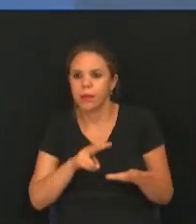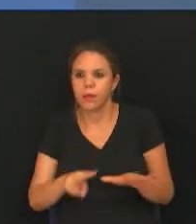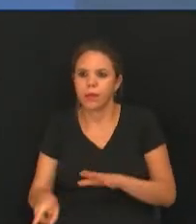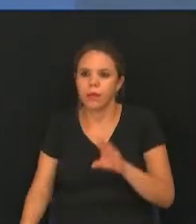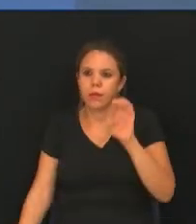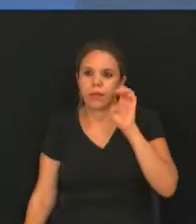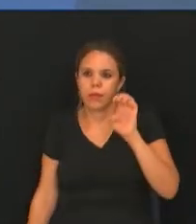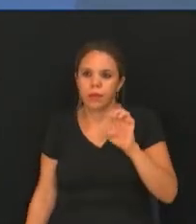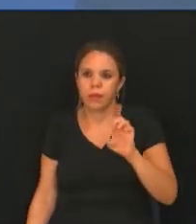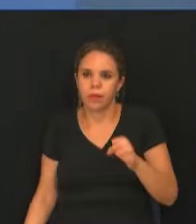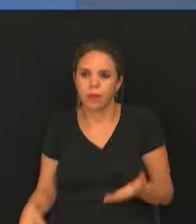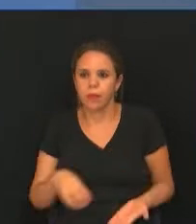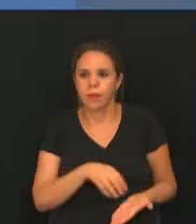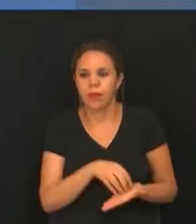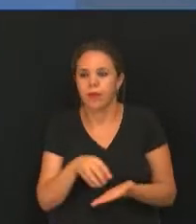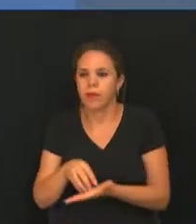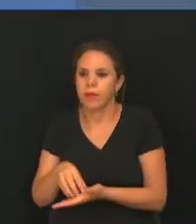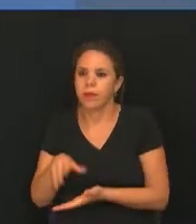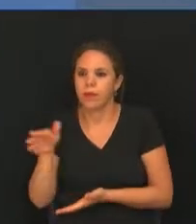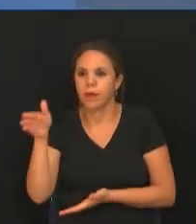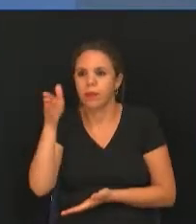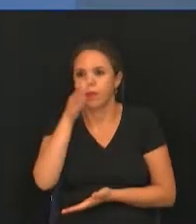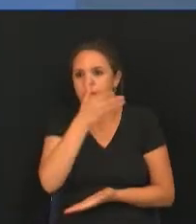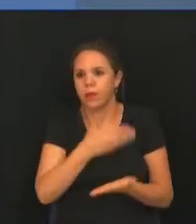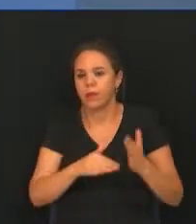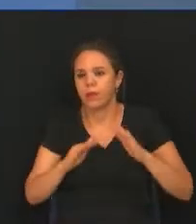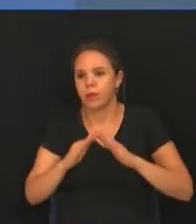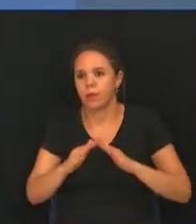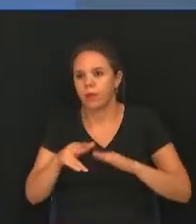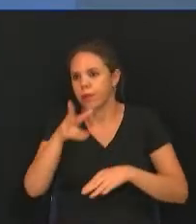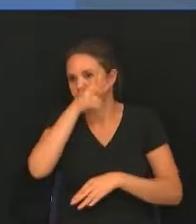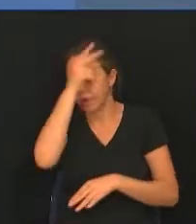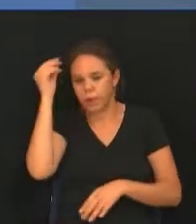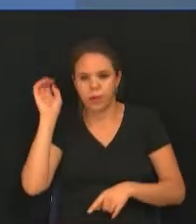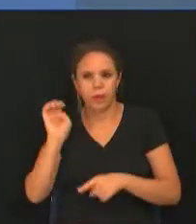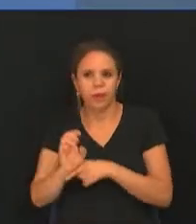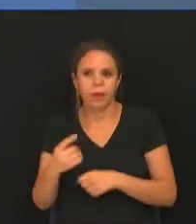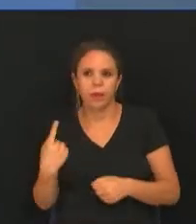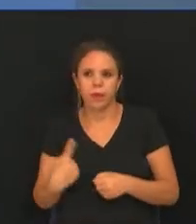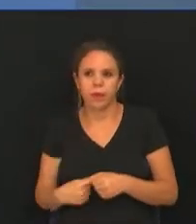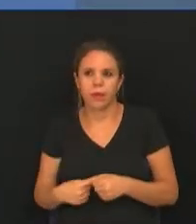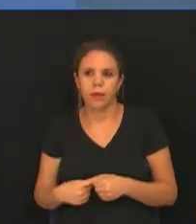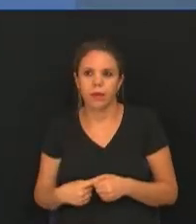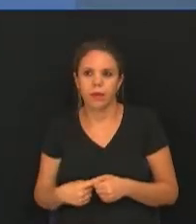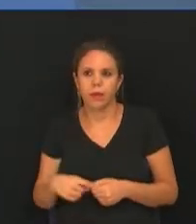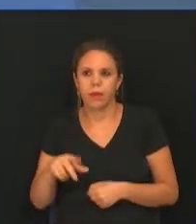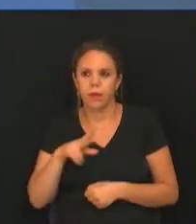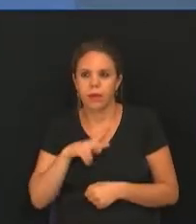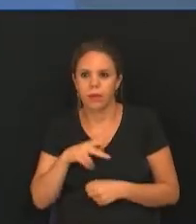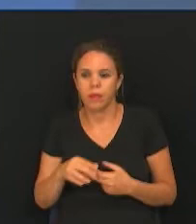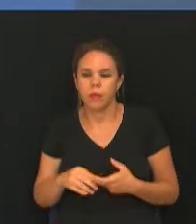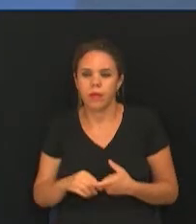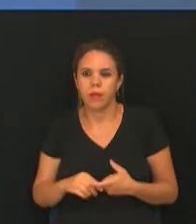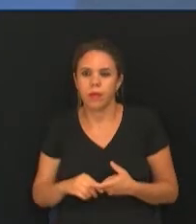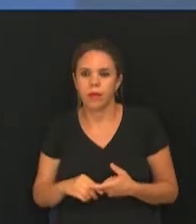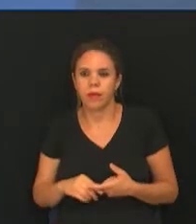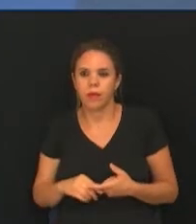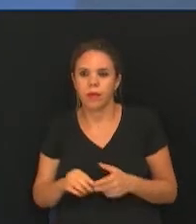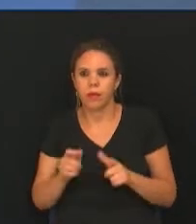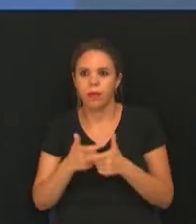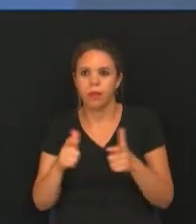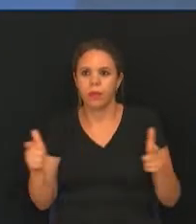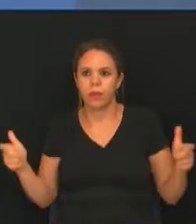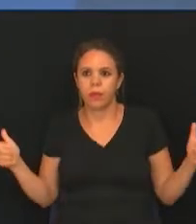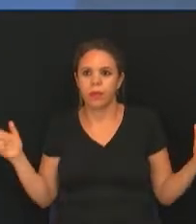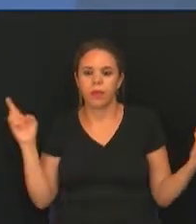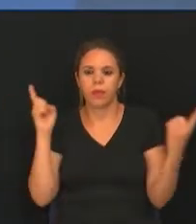são postos volantes nas escolas públicas, estaduais, municipais e também da rede privada, para ampliar a